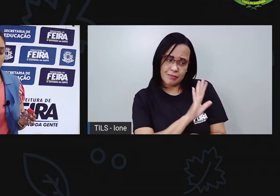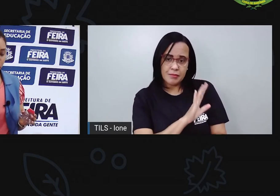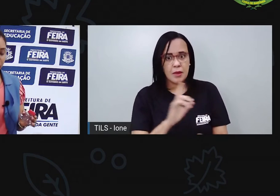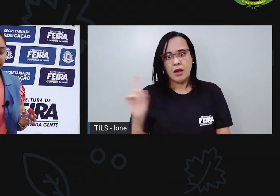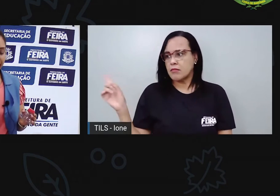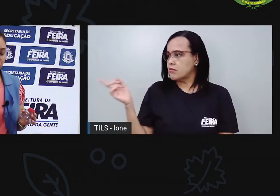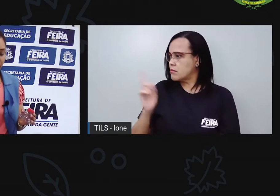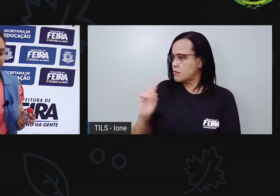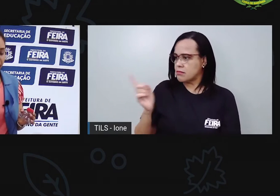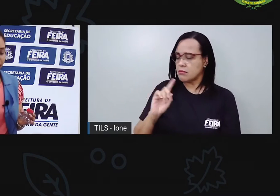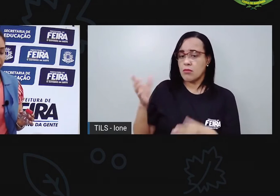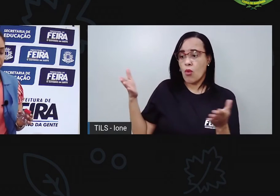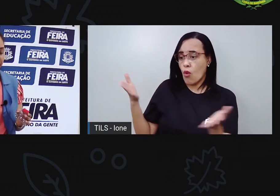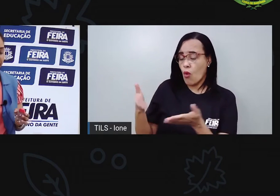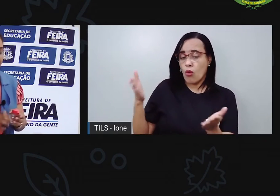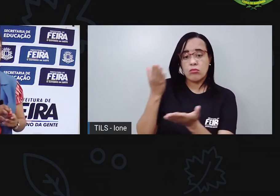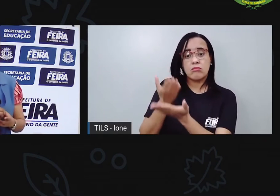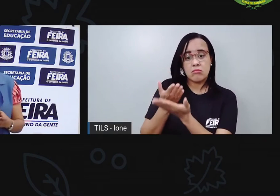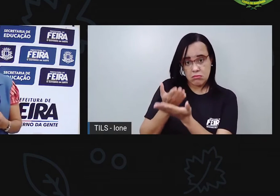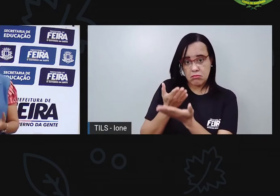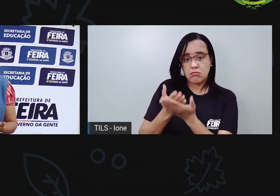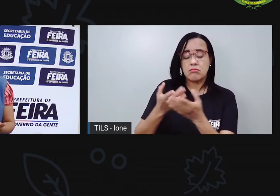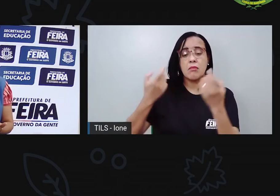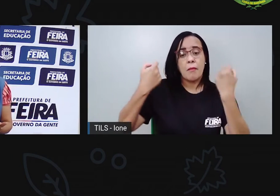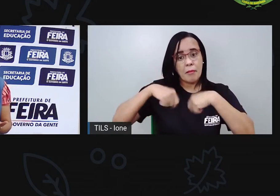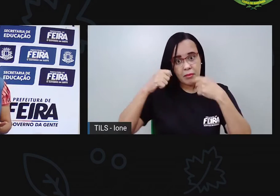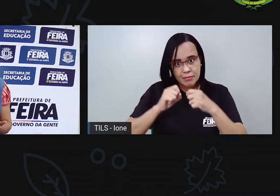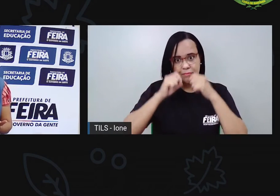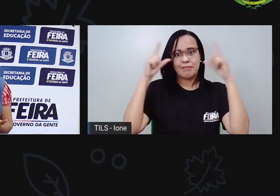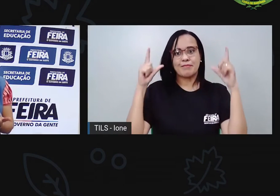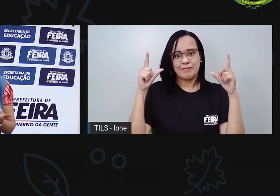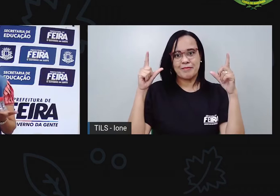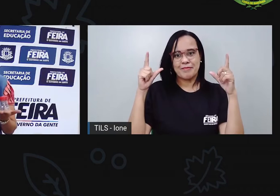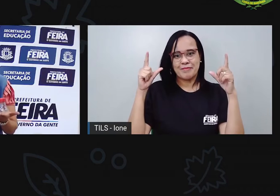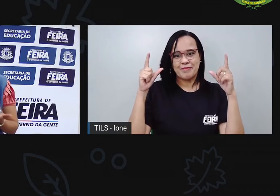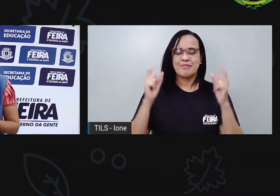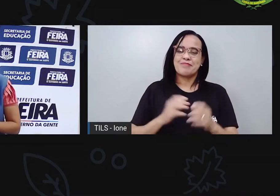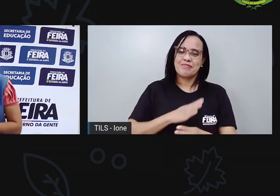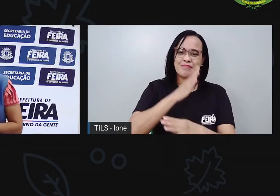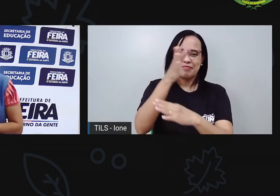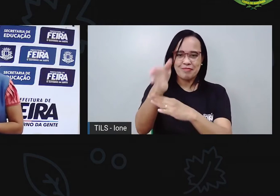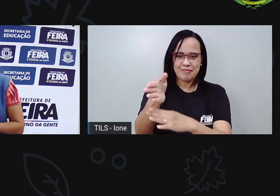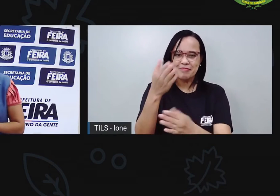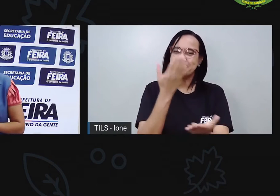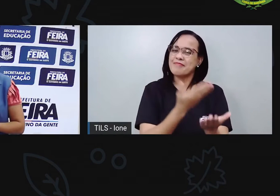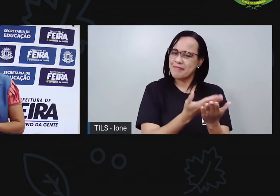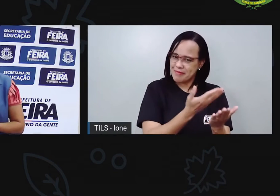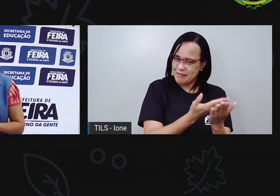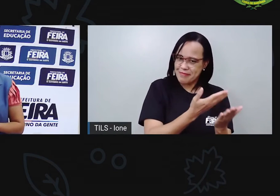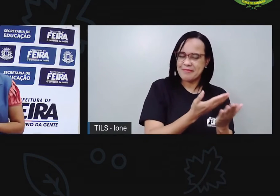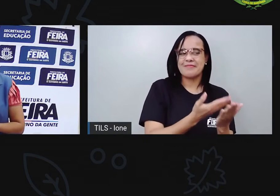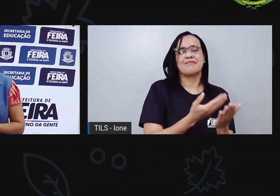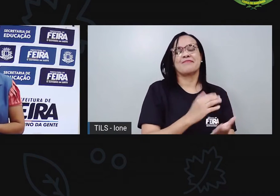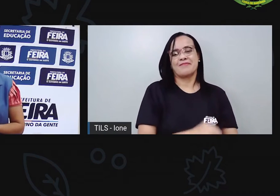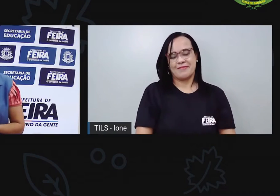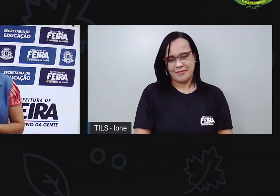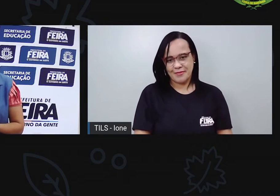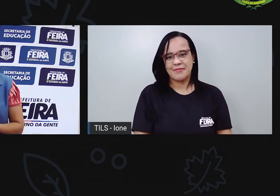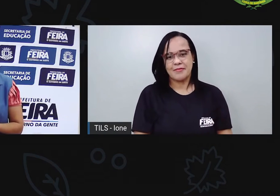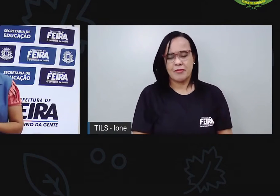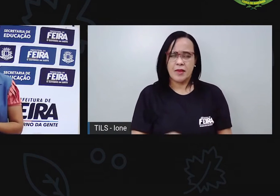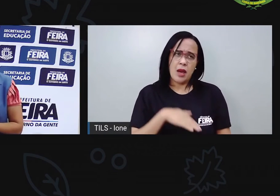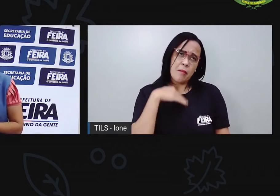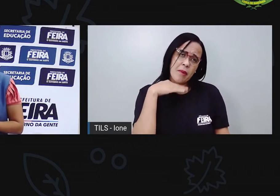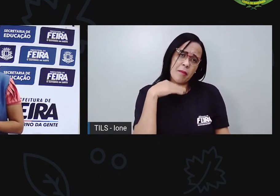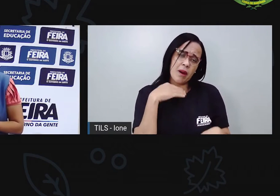não hoje tem aulinha Vocês precisam acordar para poder ir para escola a